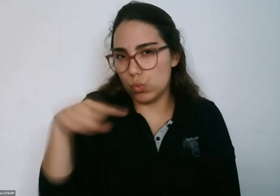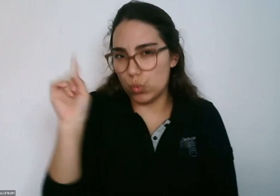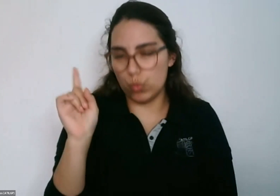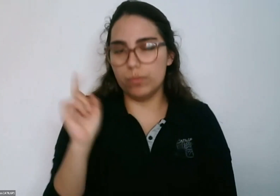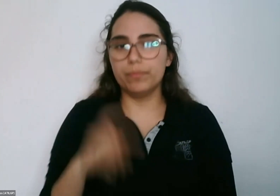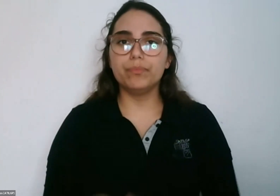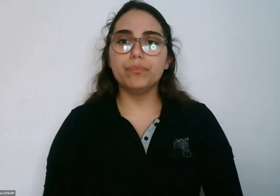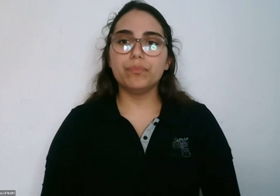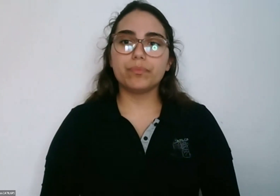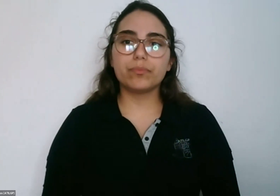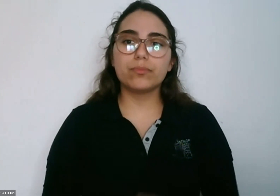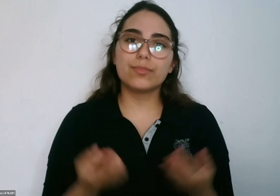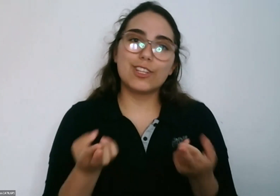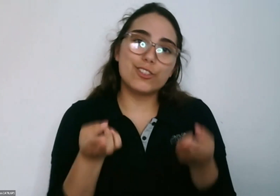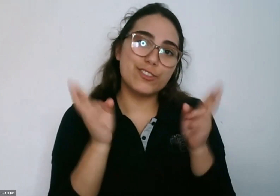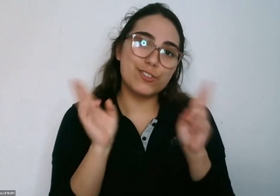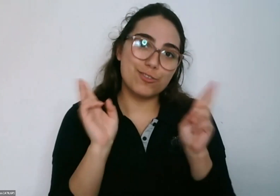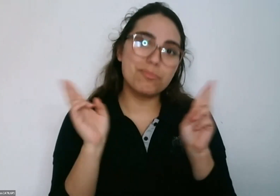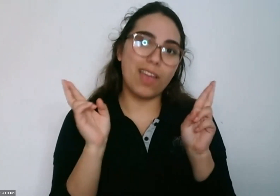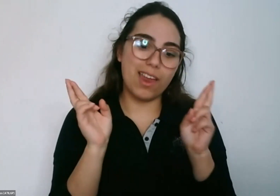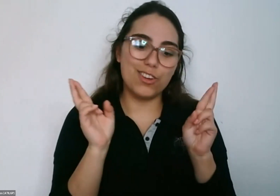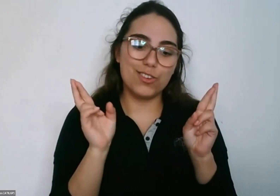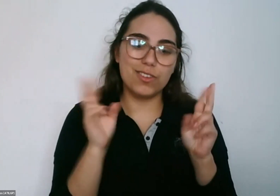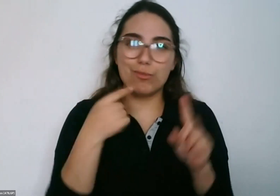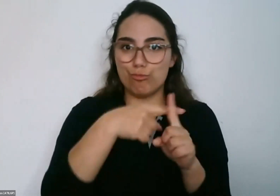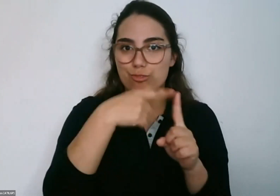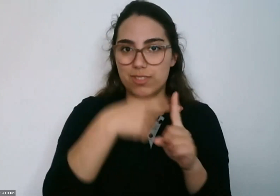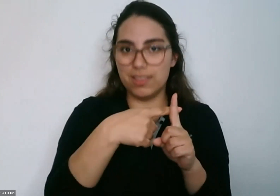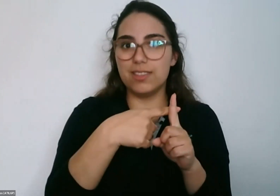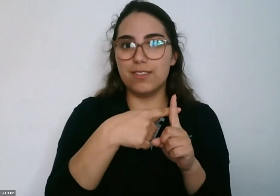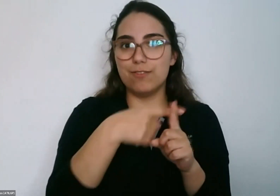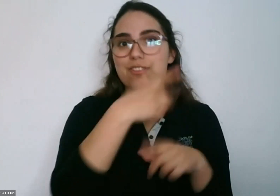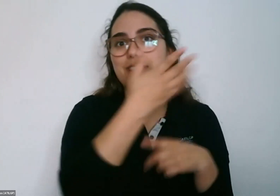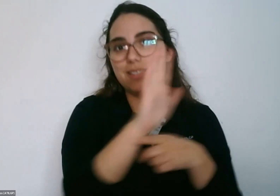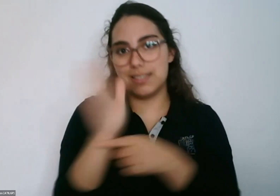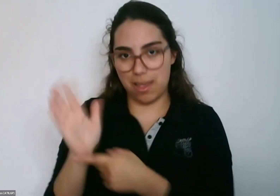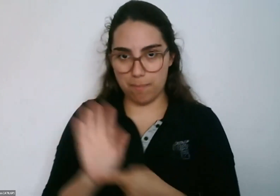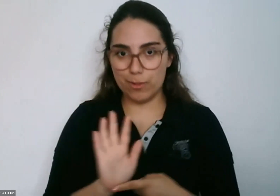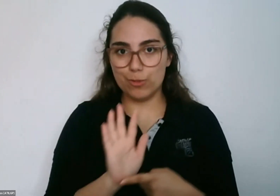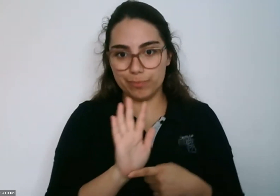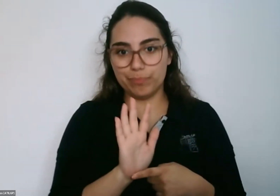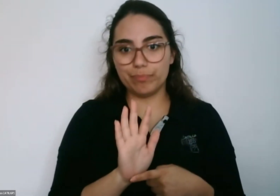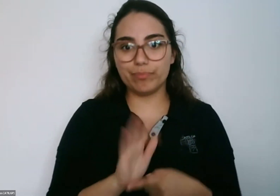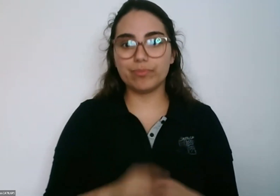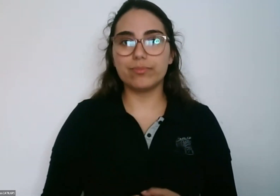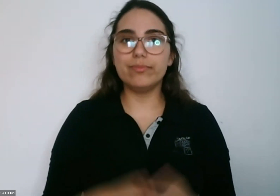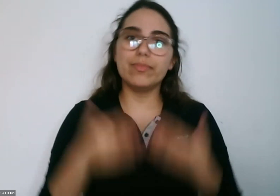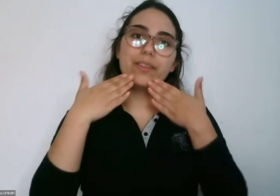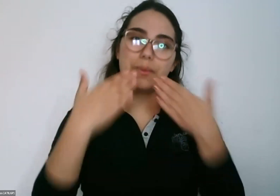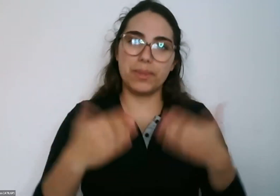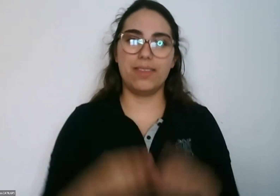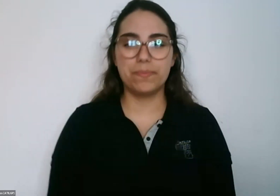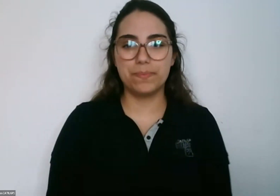parecer. Espero que tenha sido útil, estes exemplos que aqui trouxe. E obrigada.